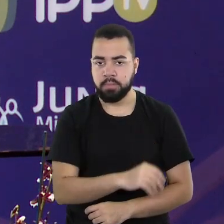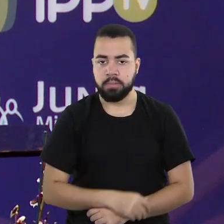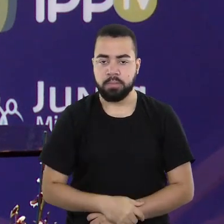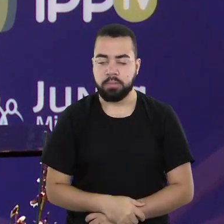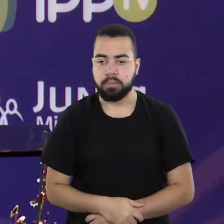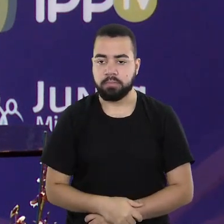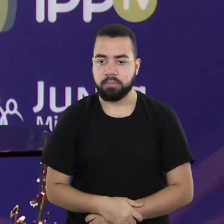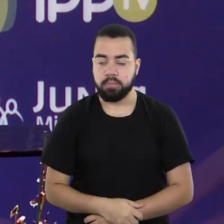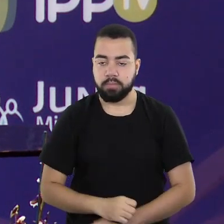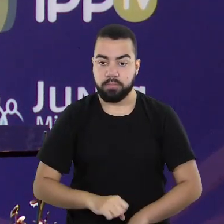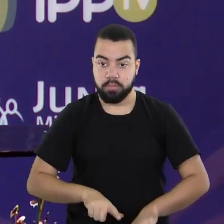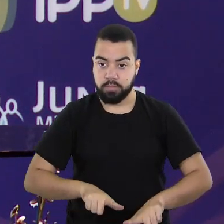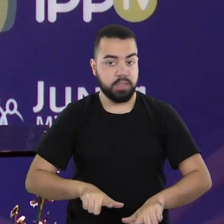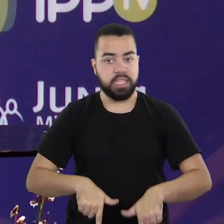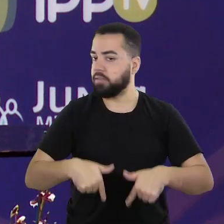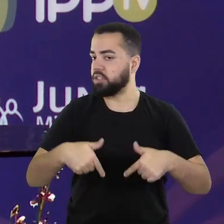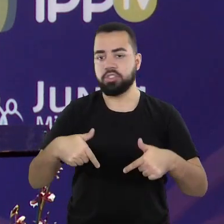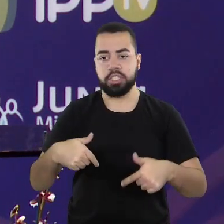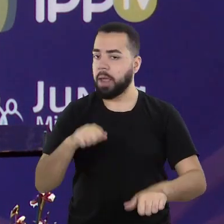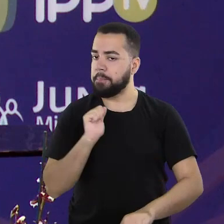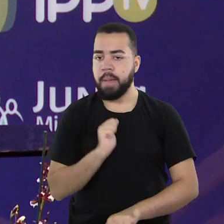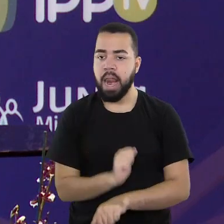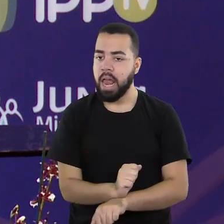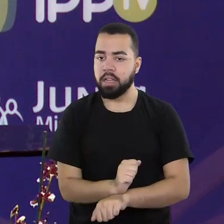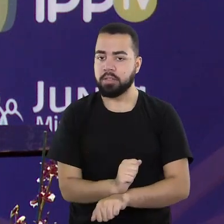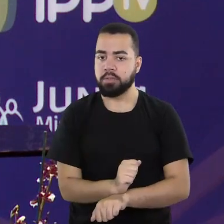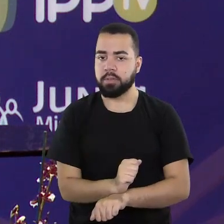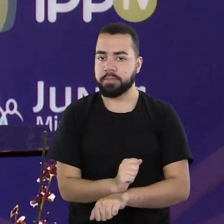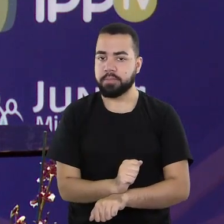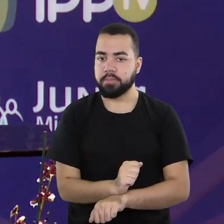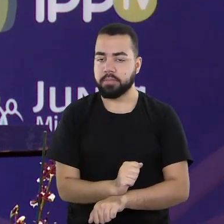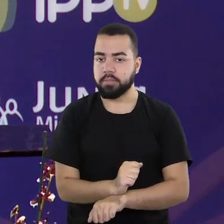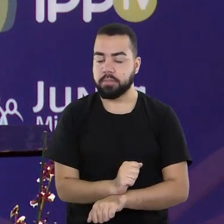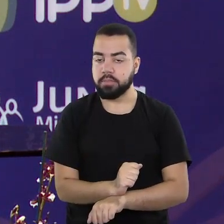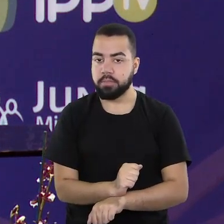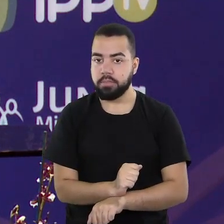significa omissão, inércia, mas também